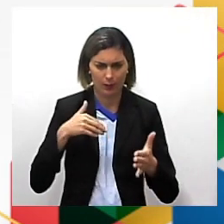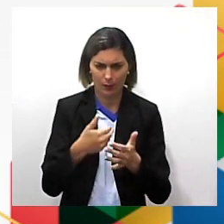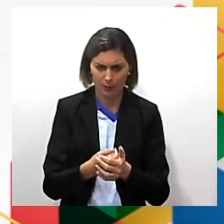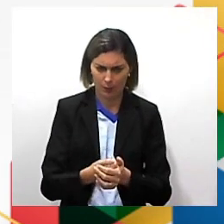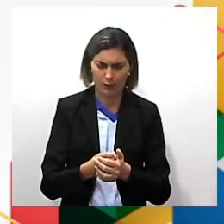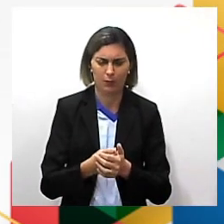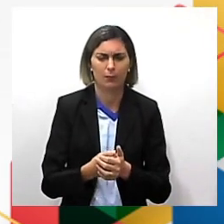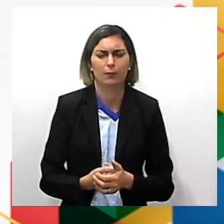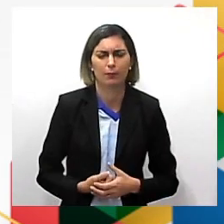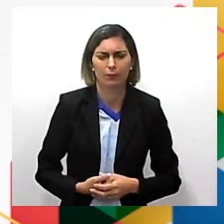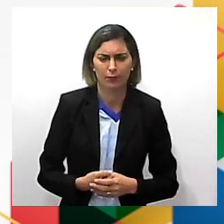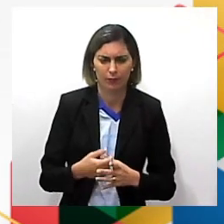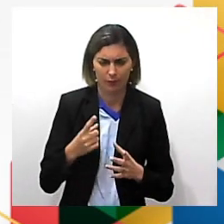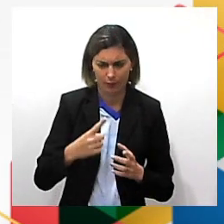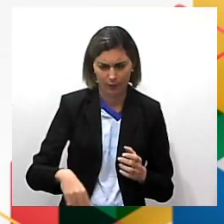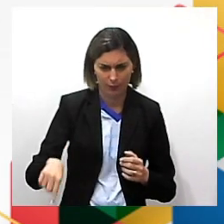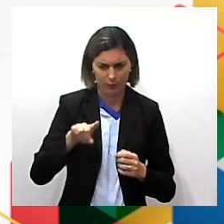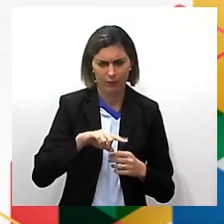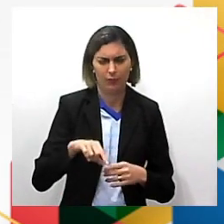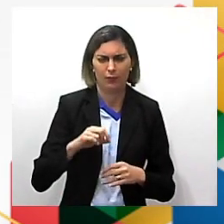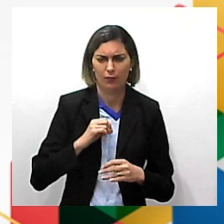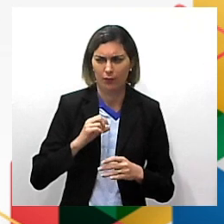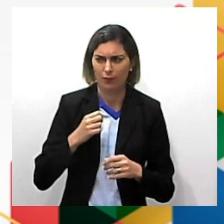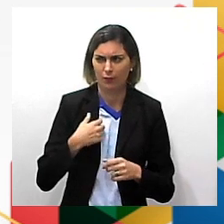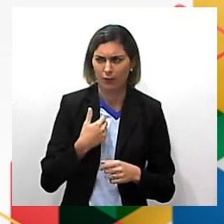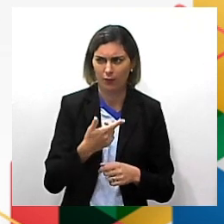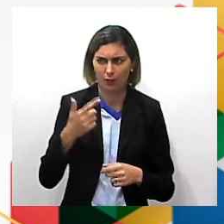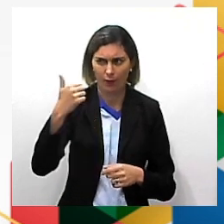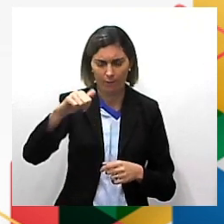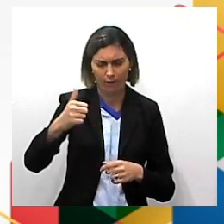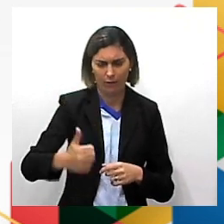questão, galera. É uma questão que caiu aí na